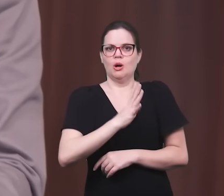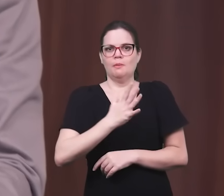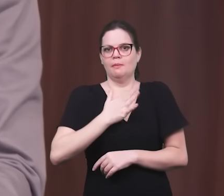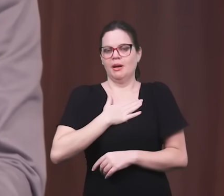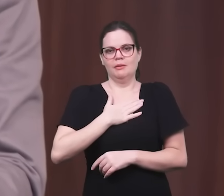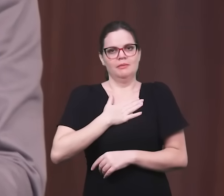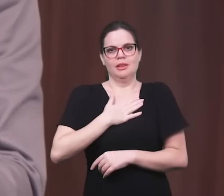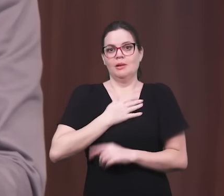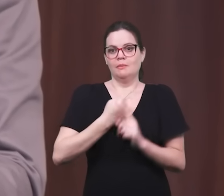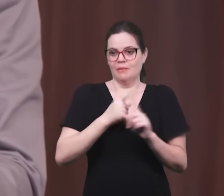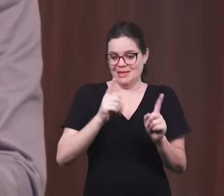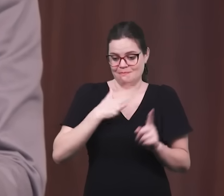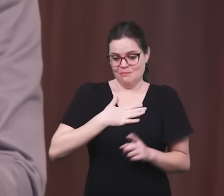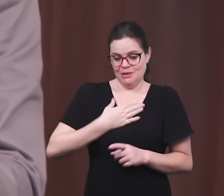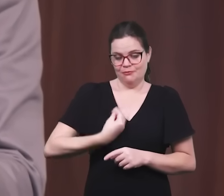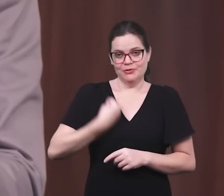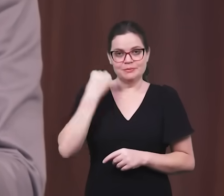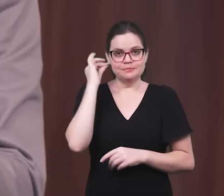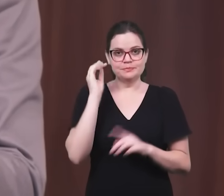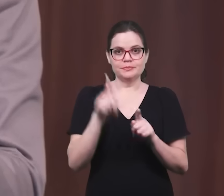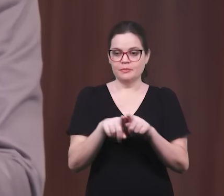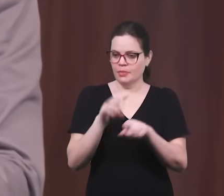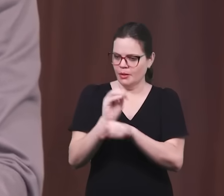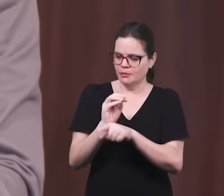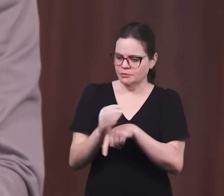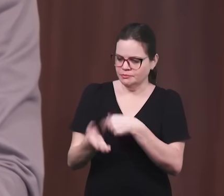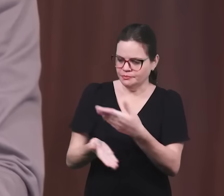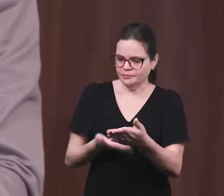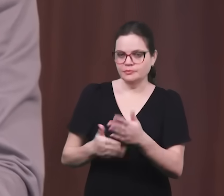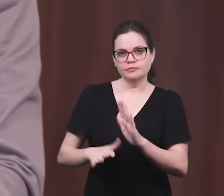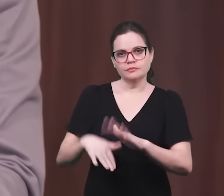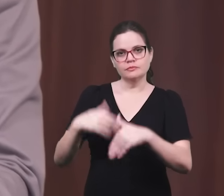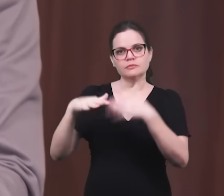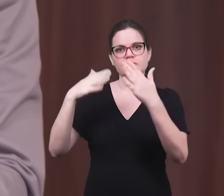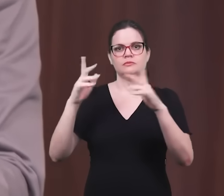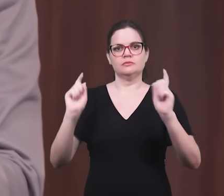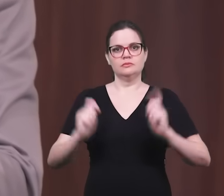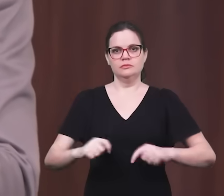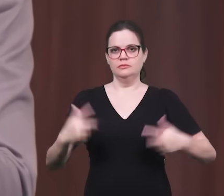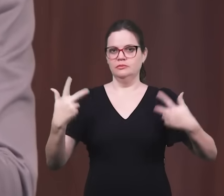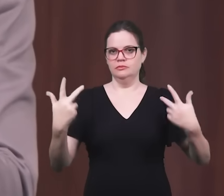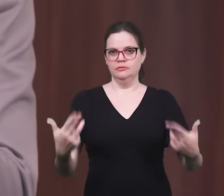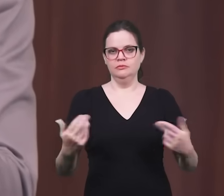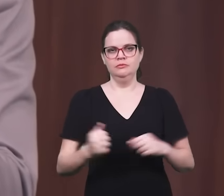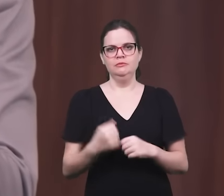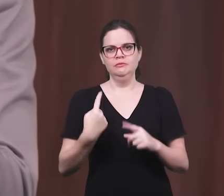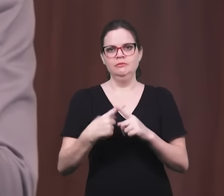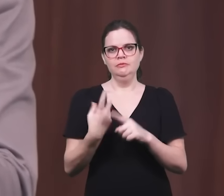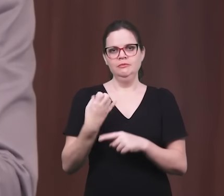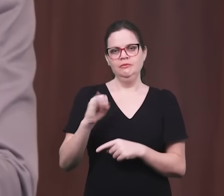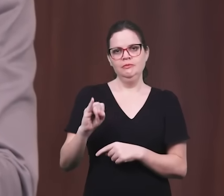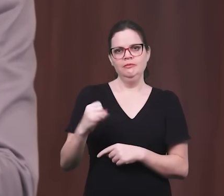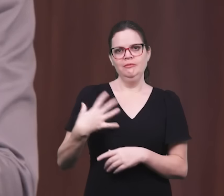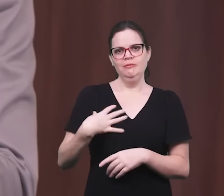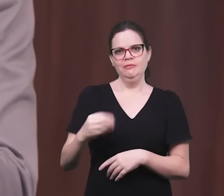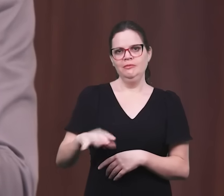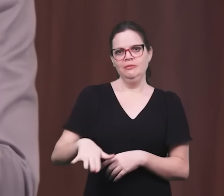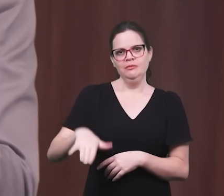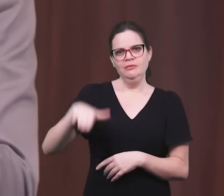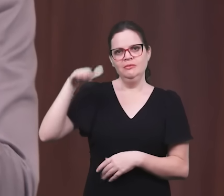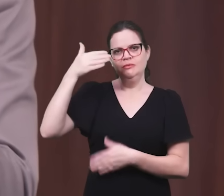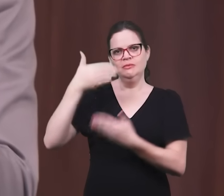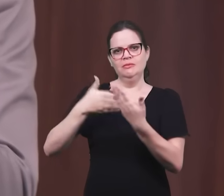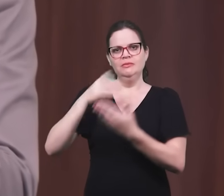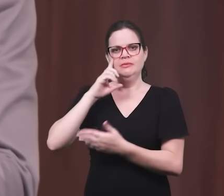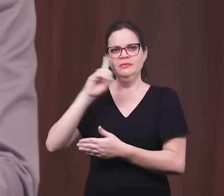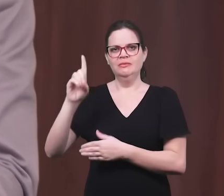mas também fizeram um ninho para os seus filhos no altar. Porque aquilo, né? Um filho que cresce no altar, se a gente